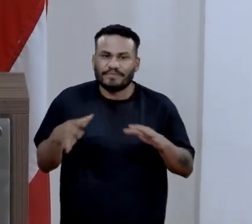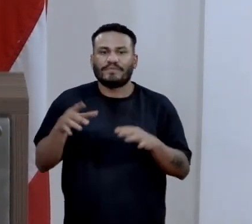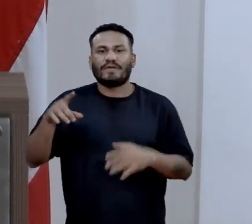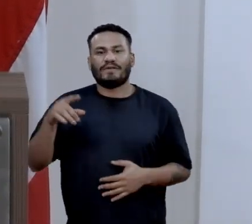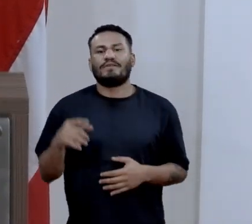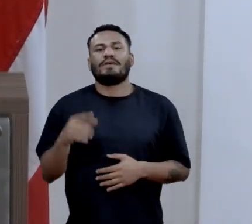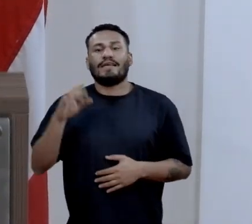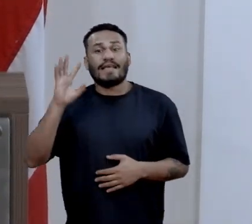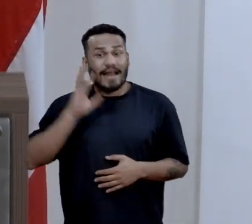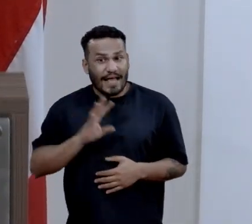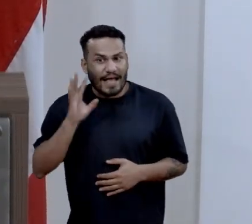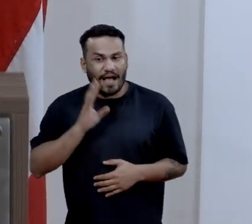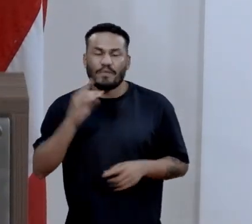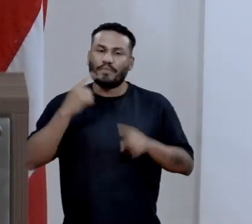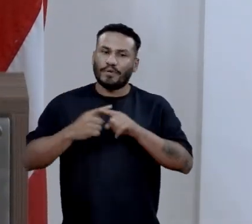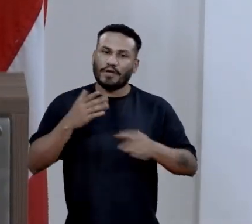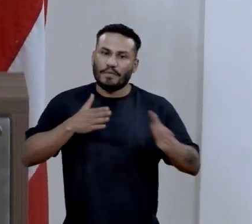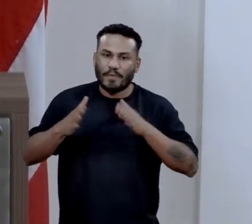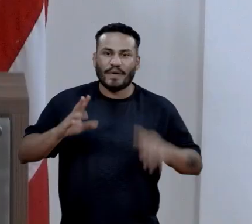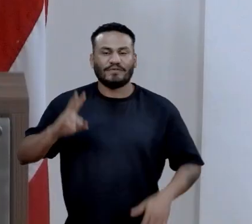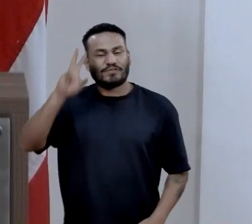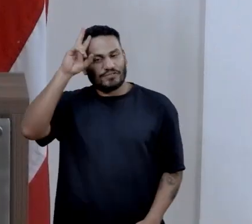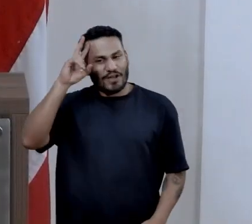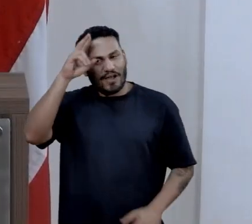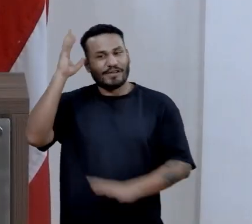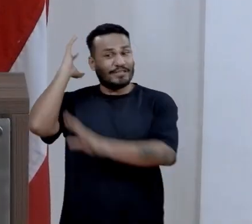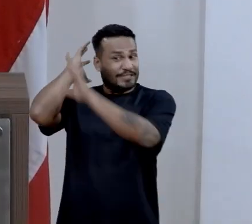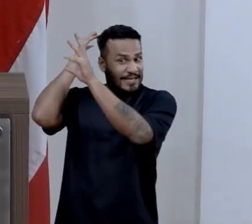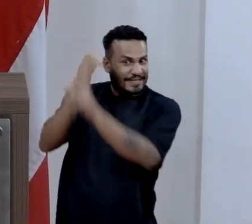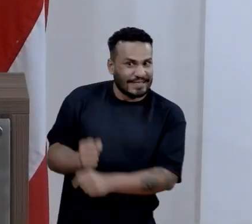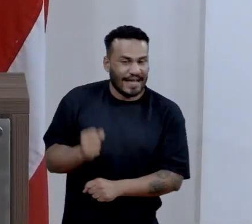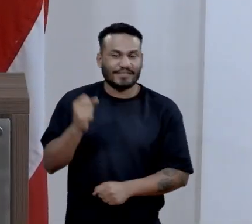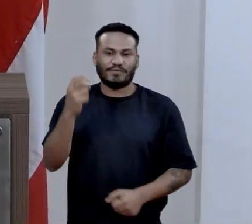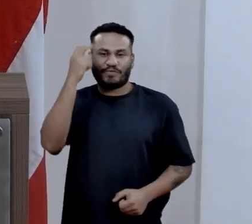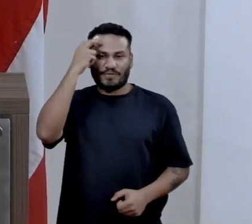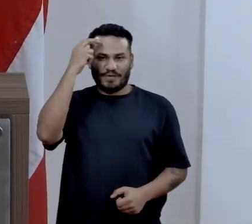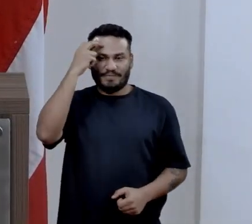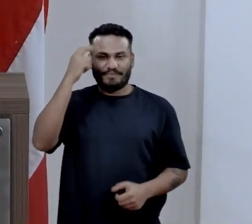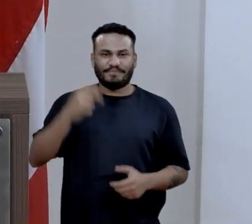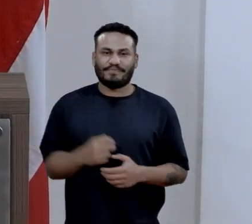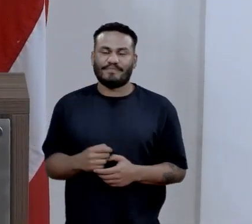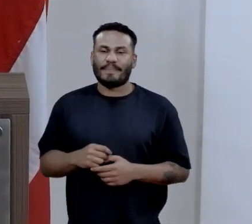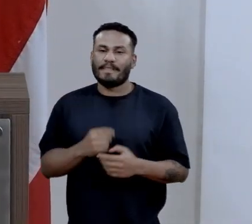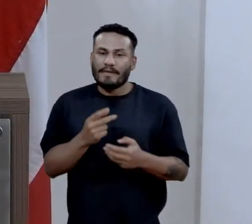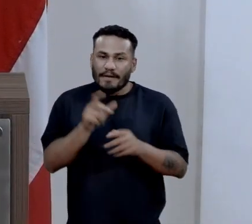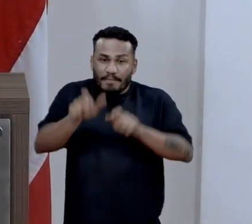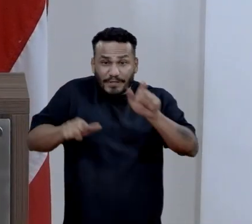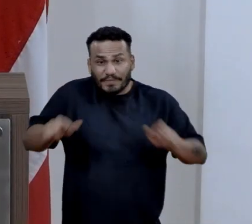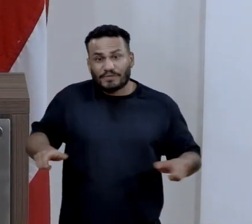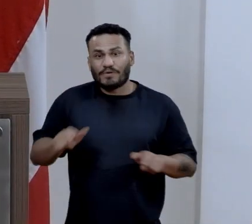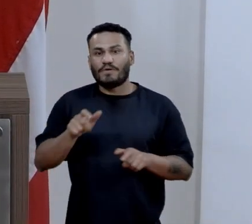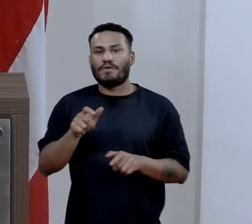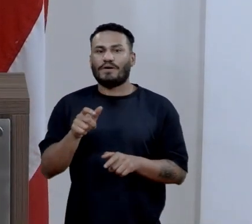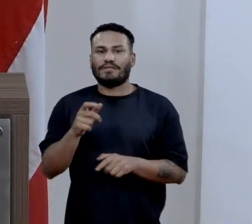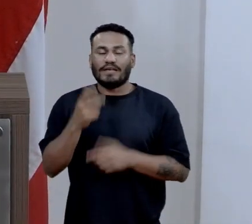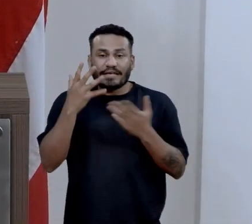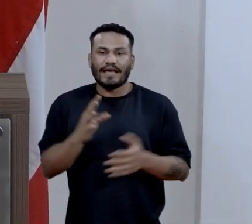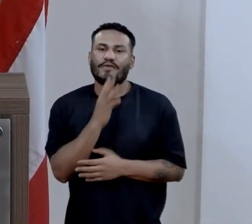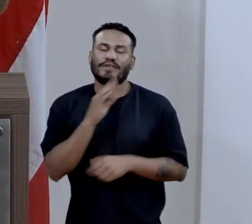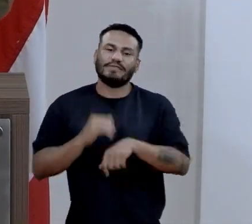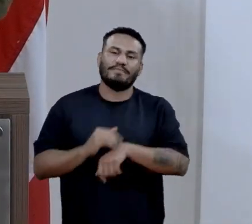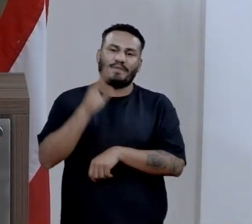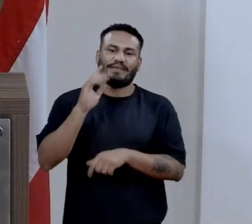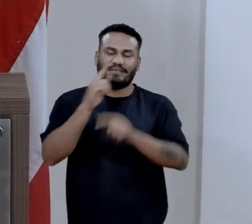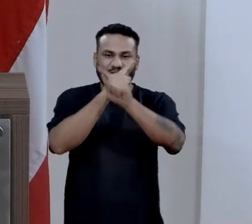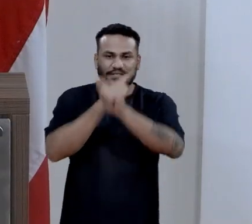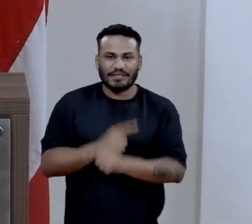e é muito bacana porque é um momento histórico de resgate da nossa cultura, para as pessoas também, a população que quer conhecer um pouquinho mais